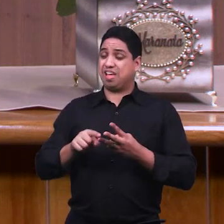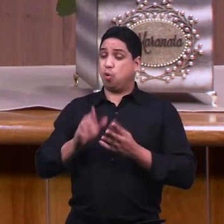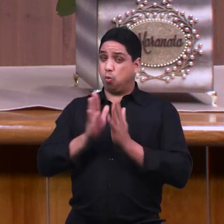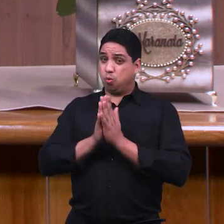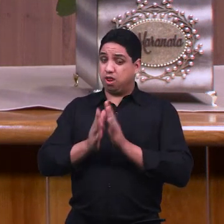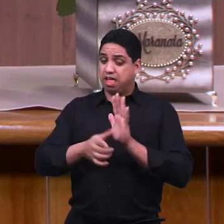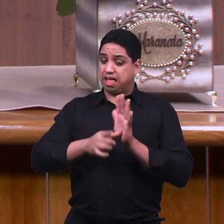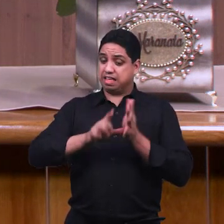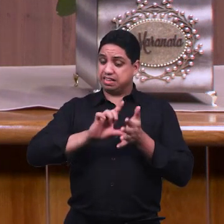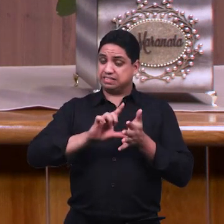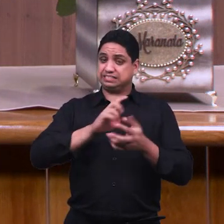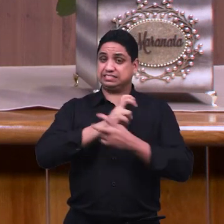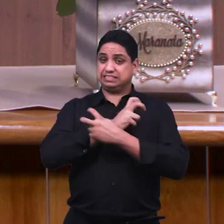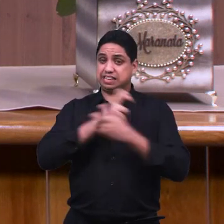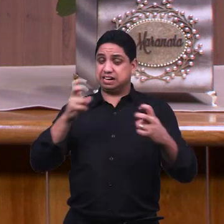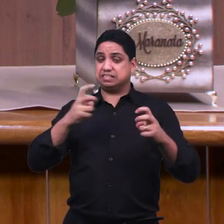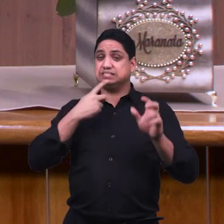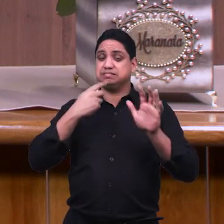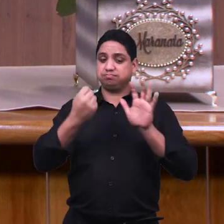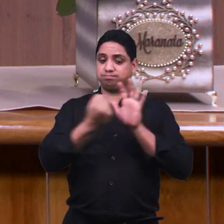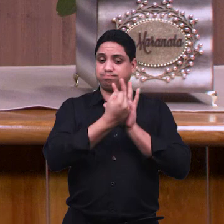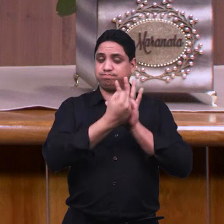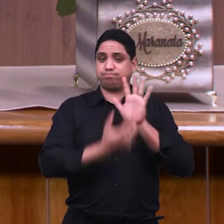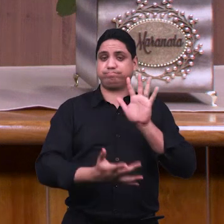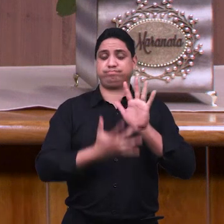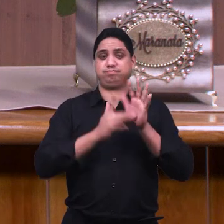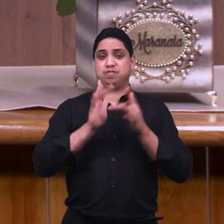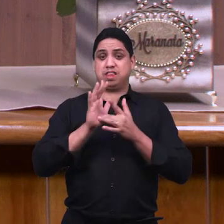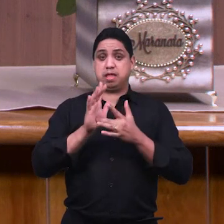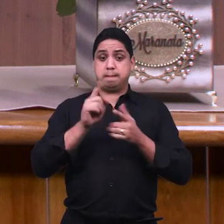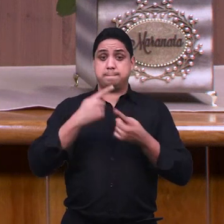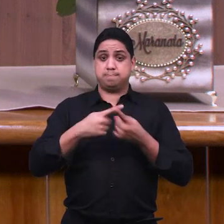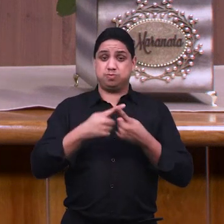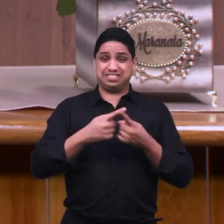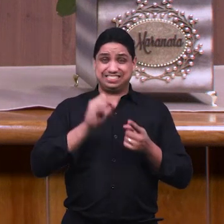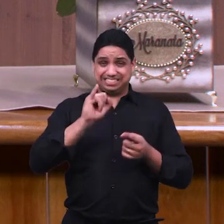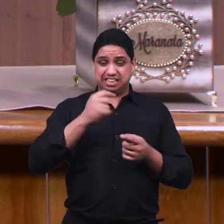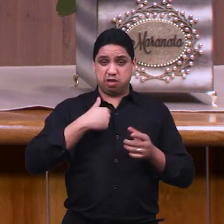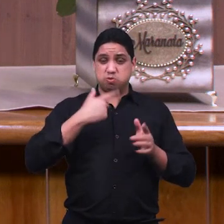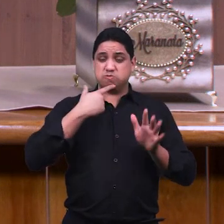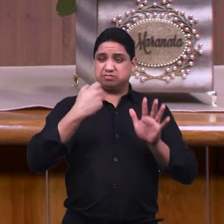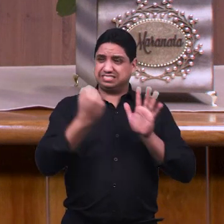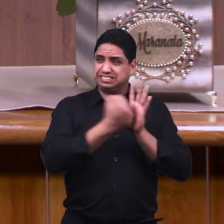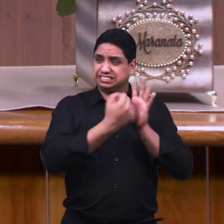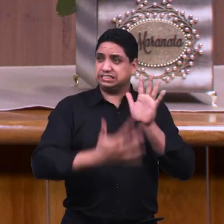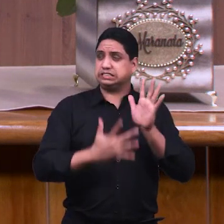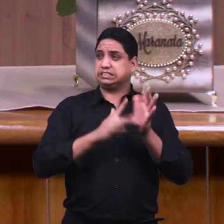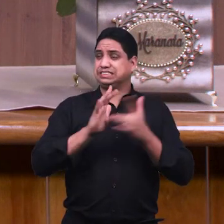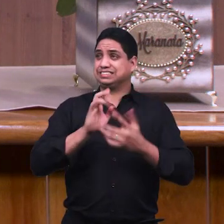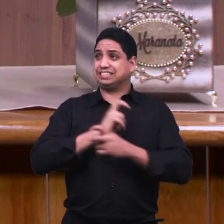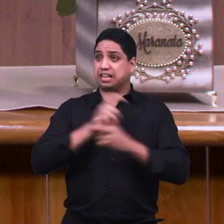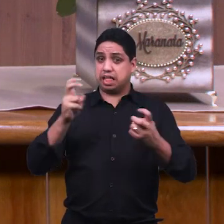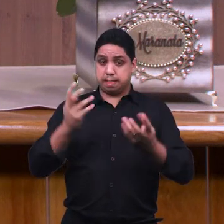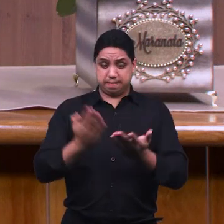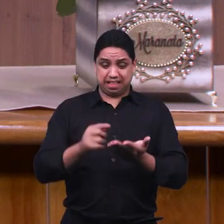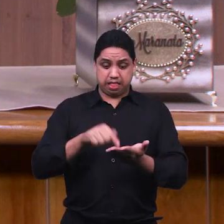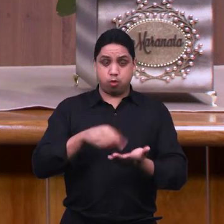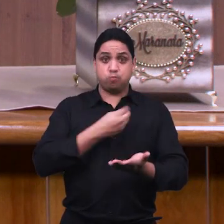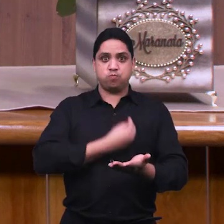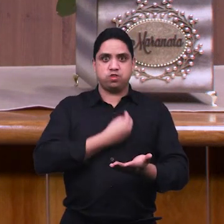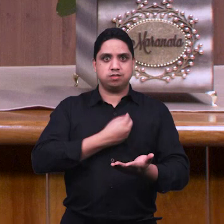de Jesus. Porque o clamor pelo sangue de Jesus dá vida à palavra. Dá vida à palavra. Isso aí é muito importante. Então, olha